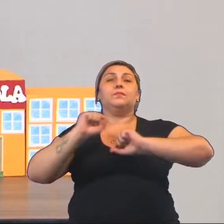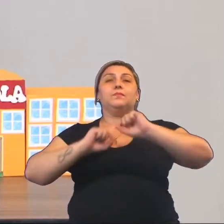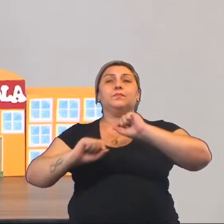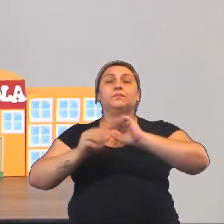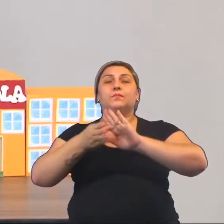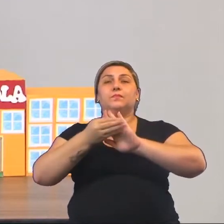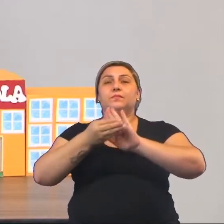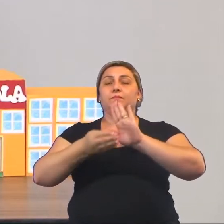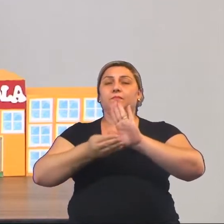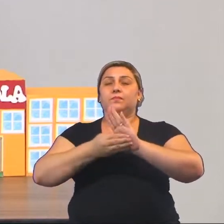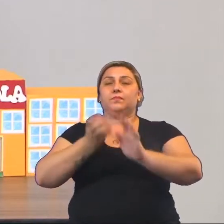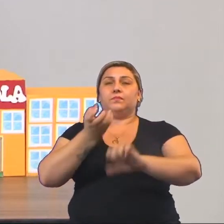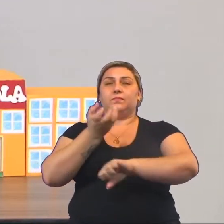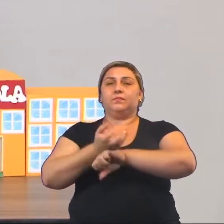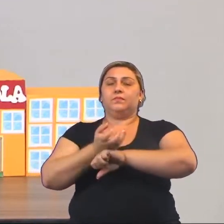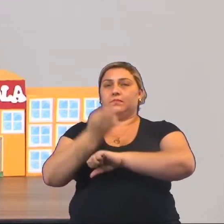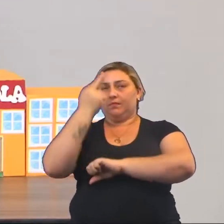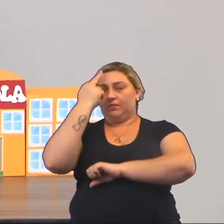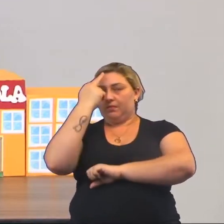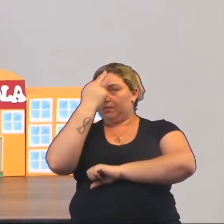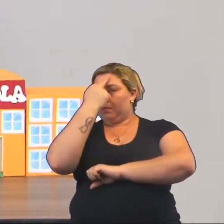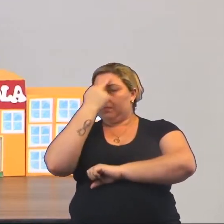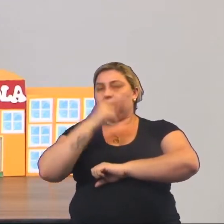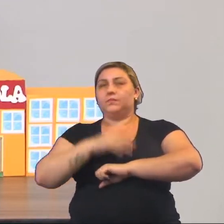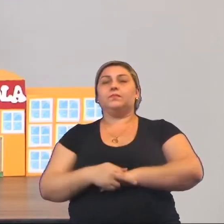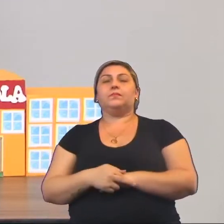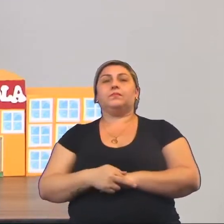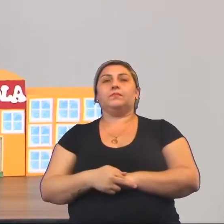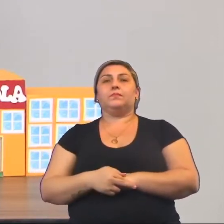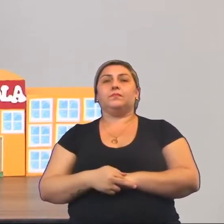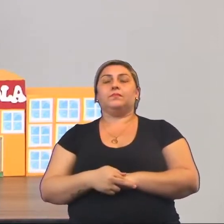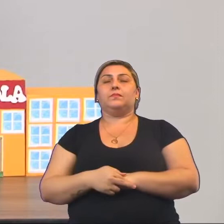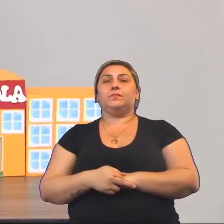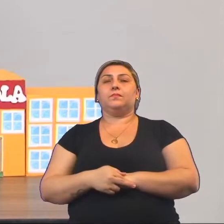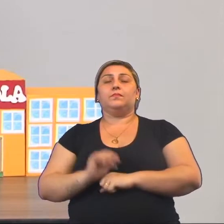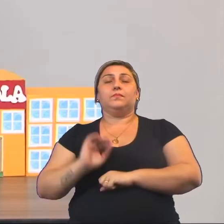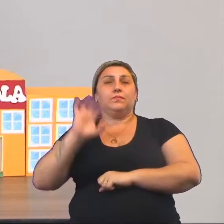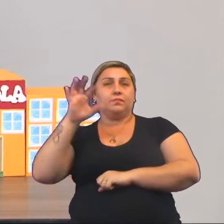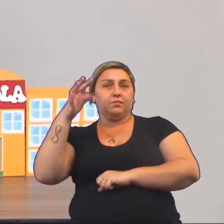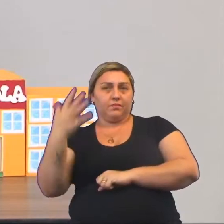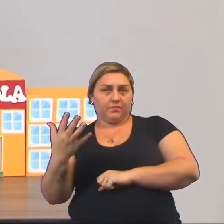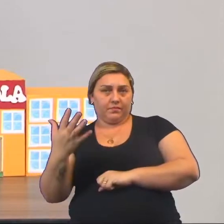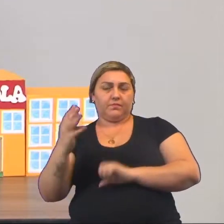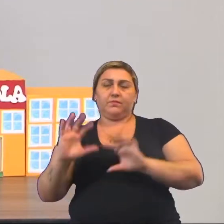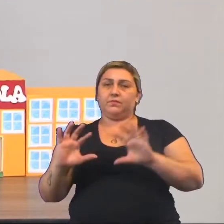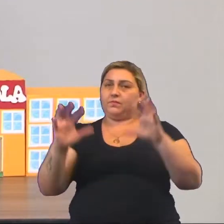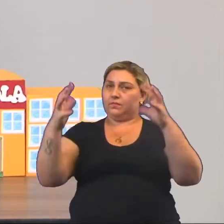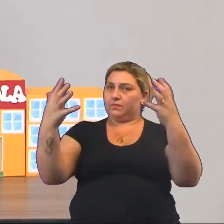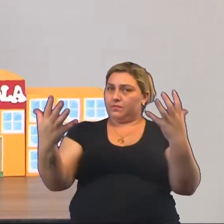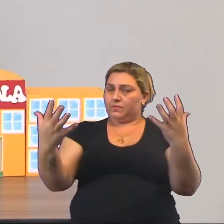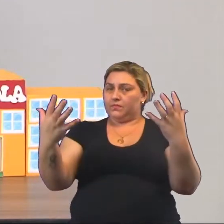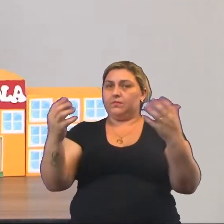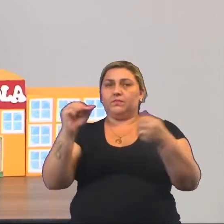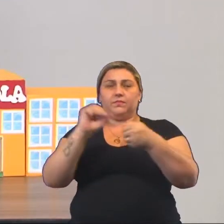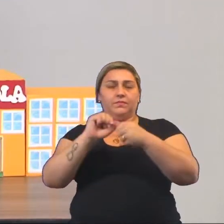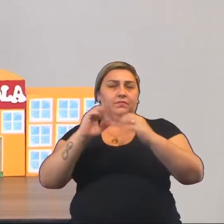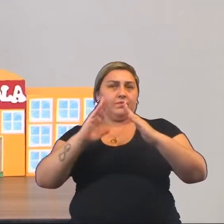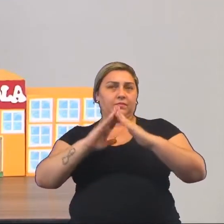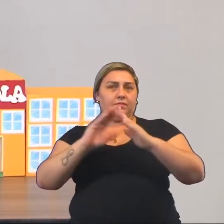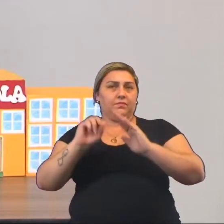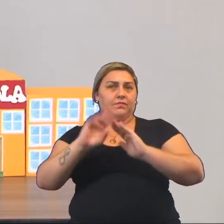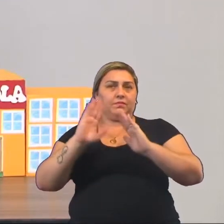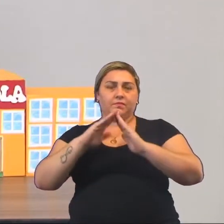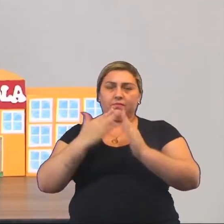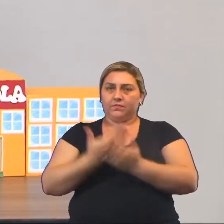o conteúdo na disciplina de História, sobre as atividades e comemorações que são feitas em